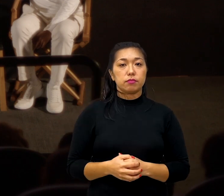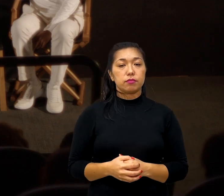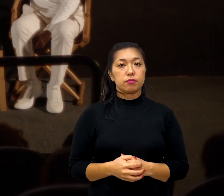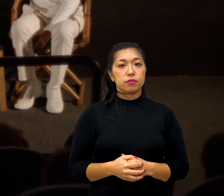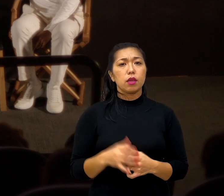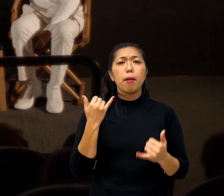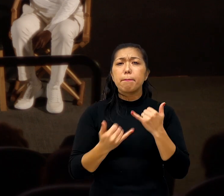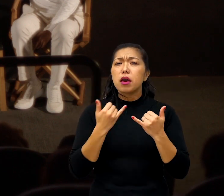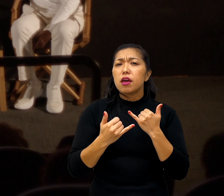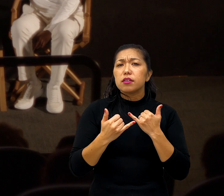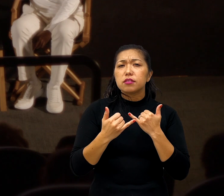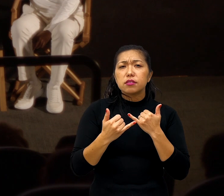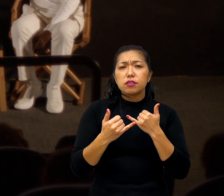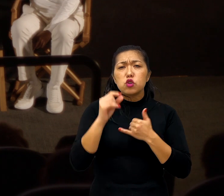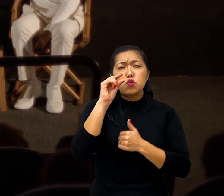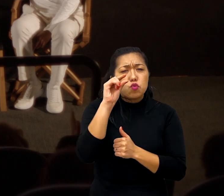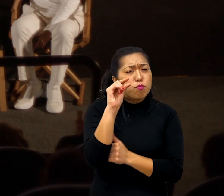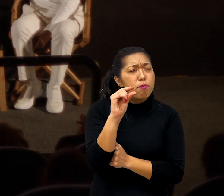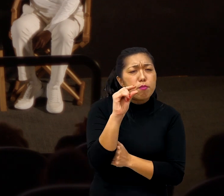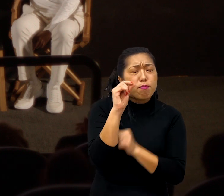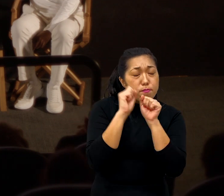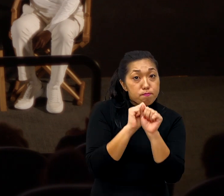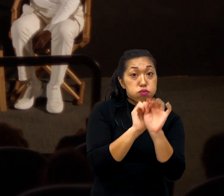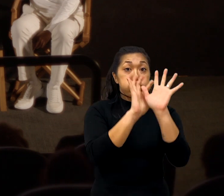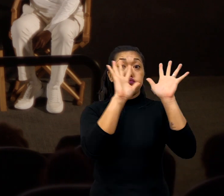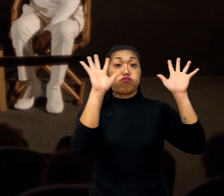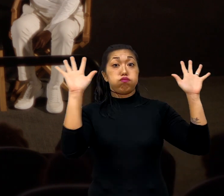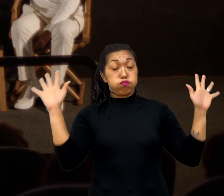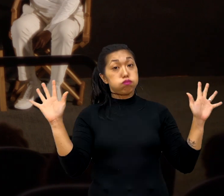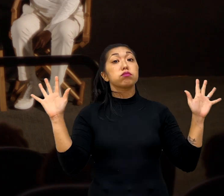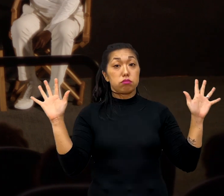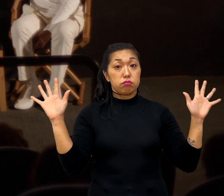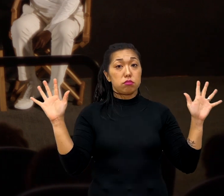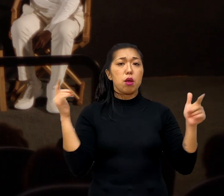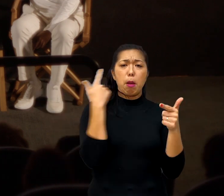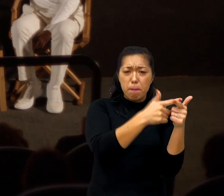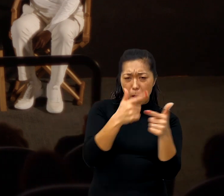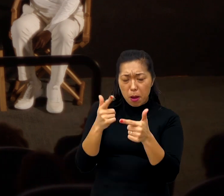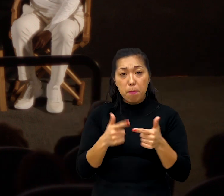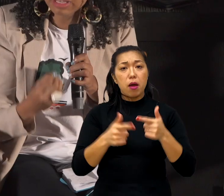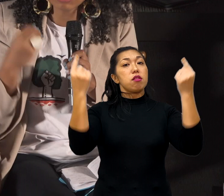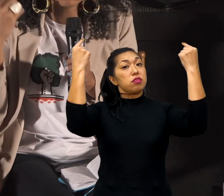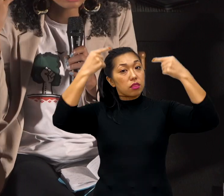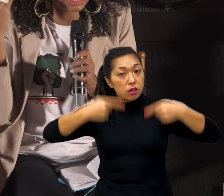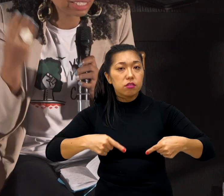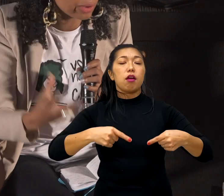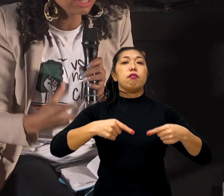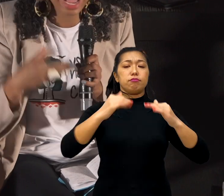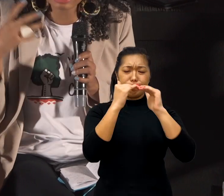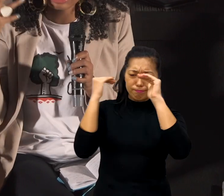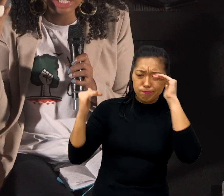que escancarasse todo um oceano de problemas, de desafios,